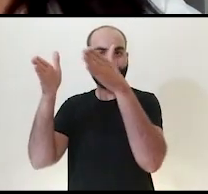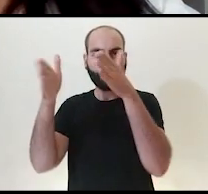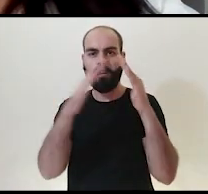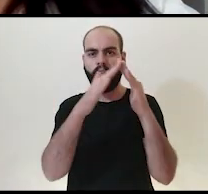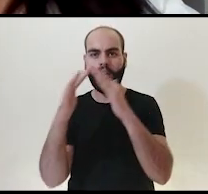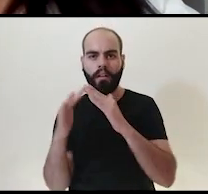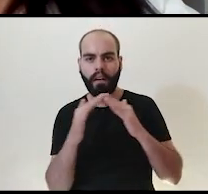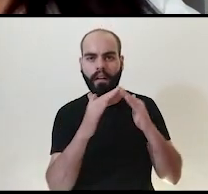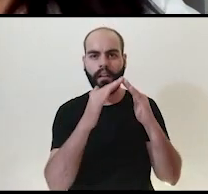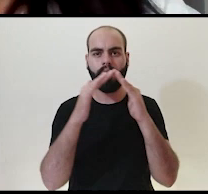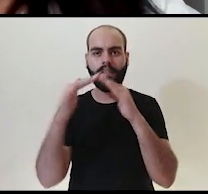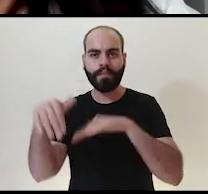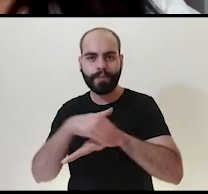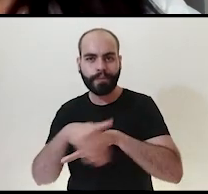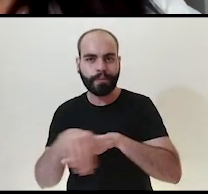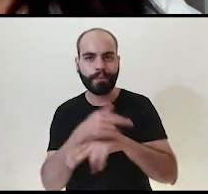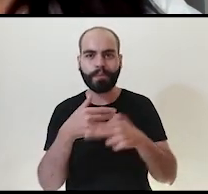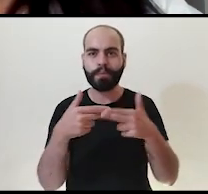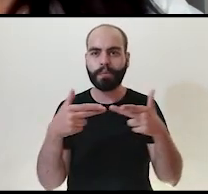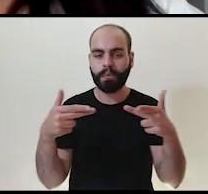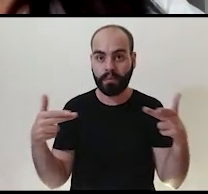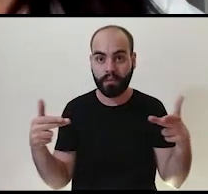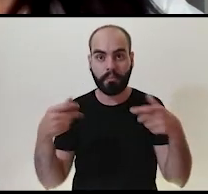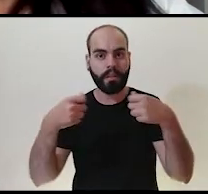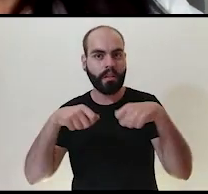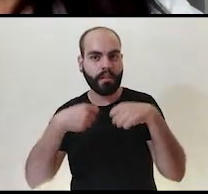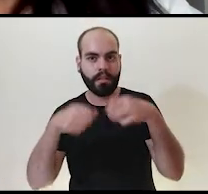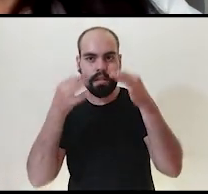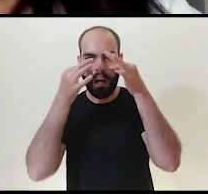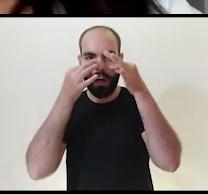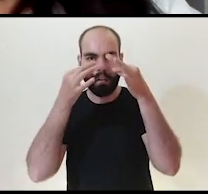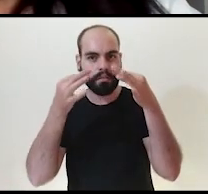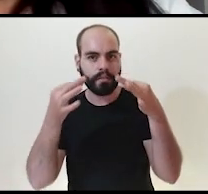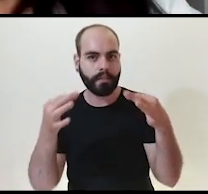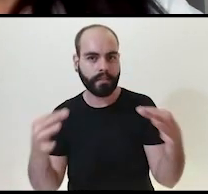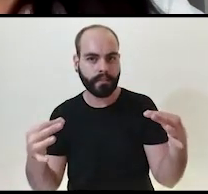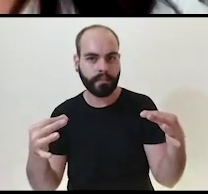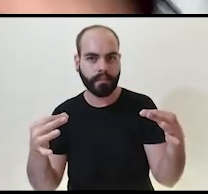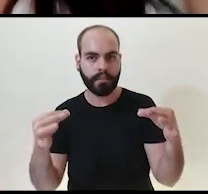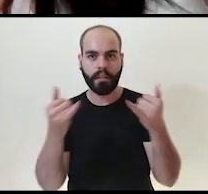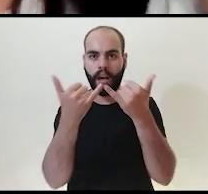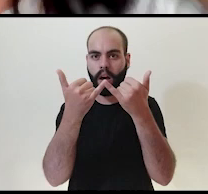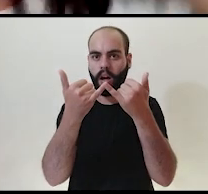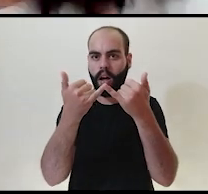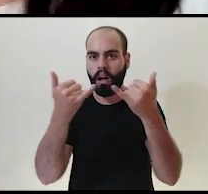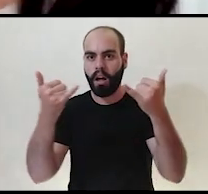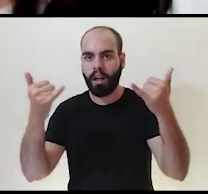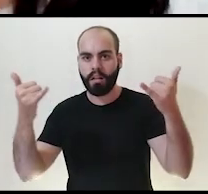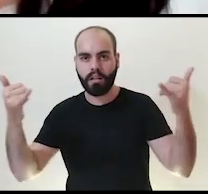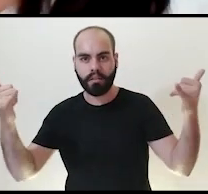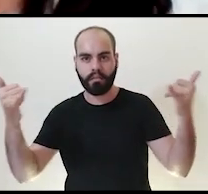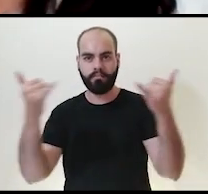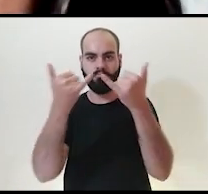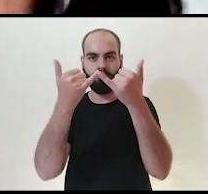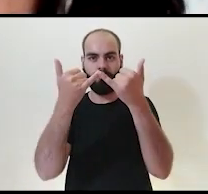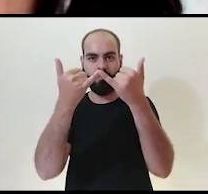cidade, eu acho muito importante a gente ter essa atenção, né, de que as linhas ali estão retas. Então,